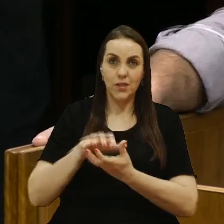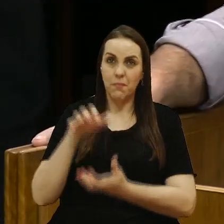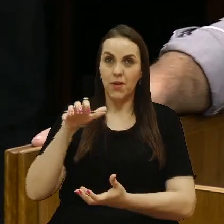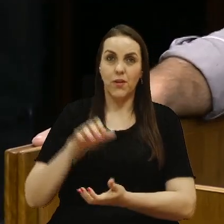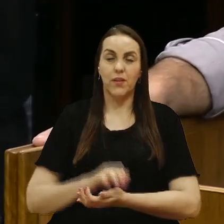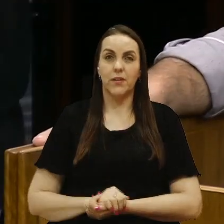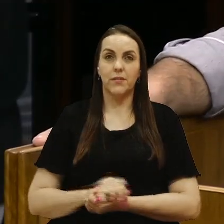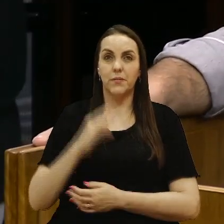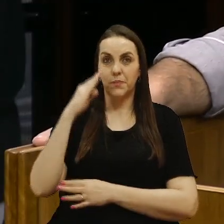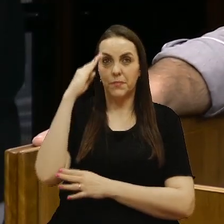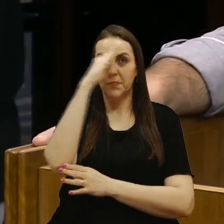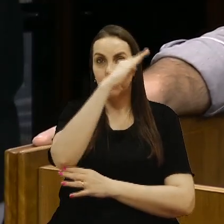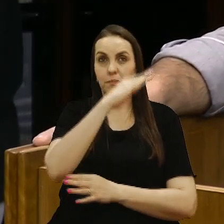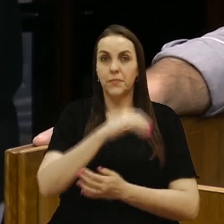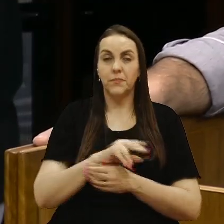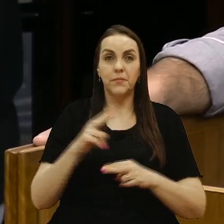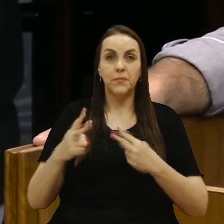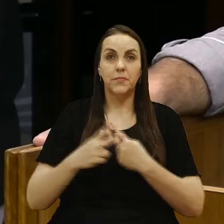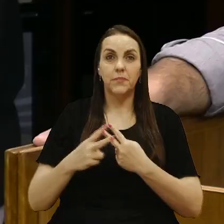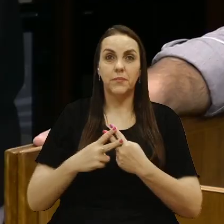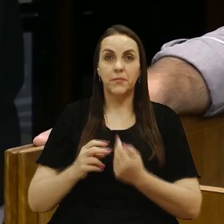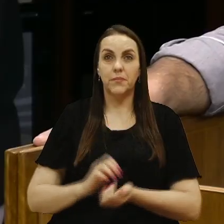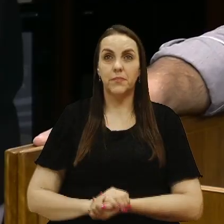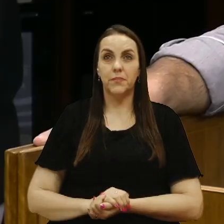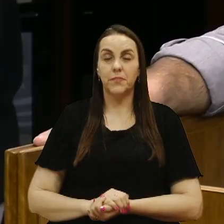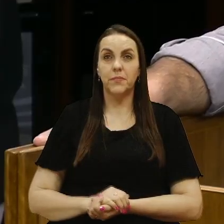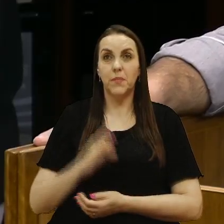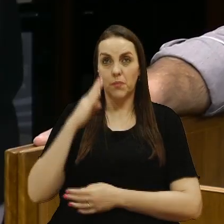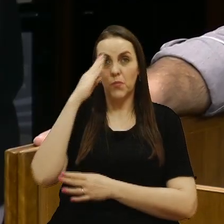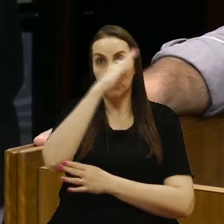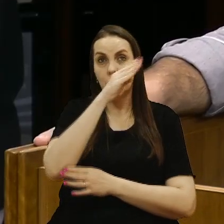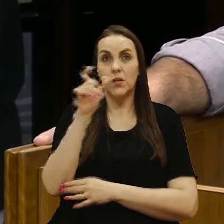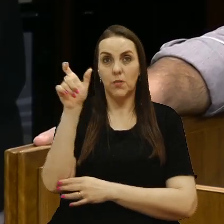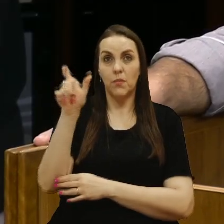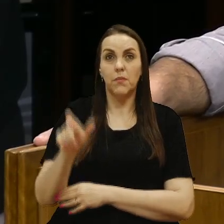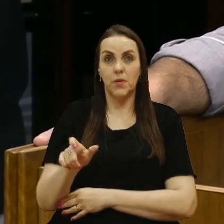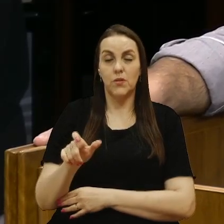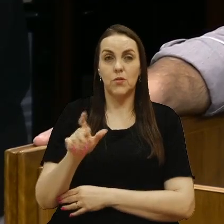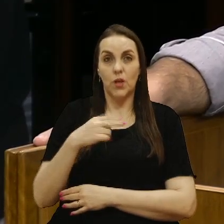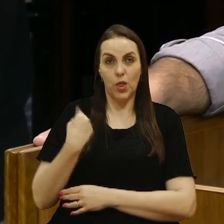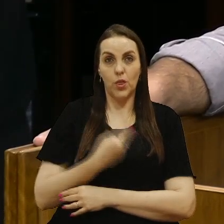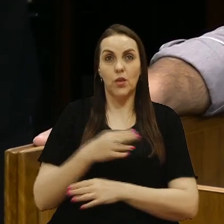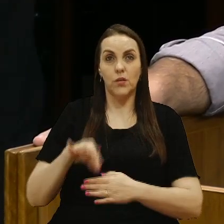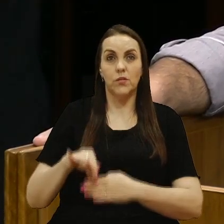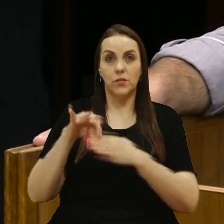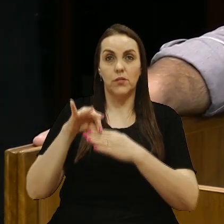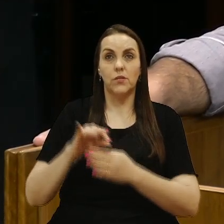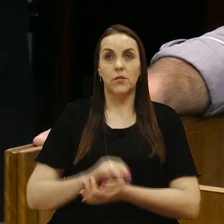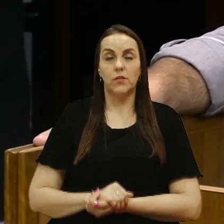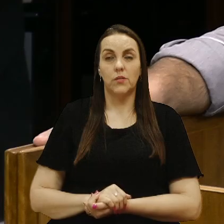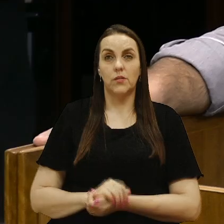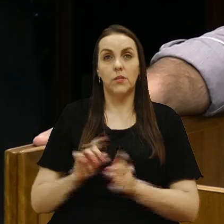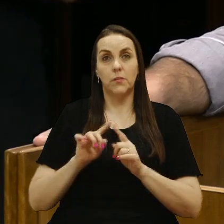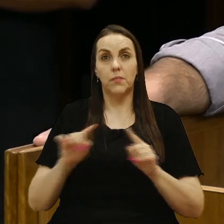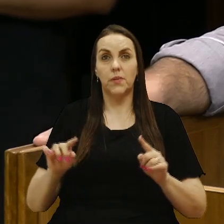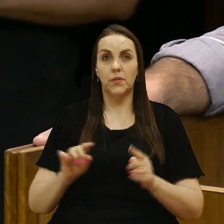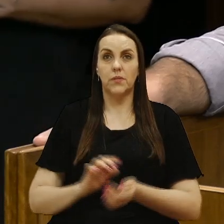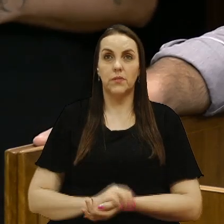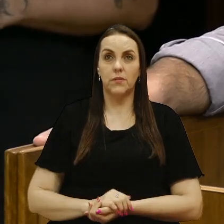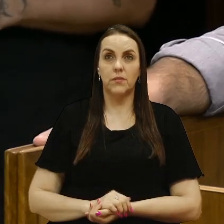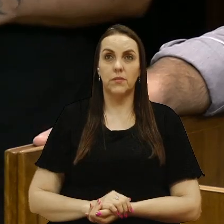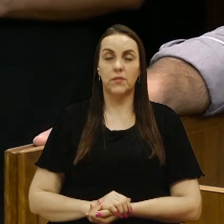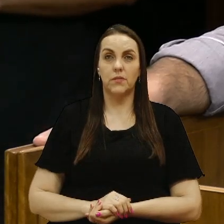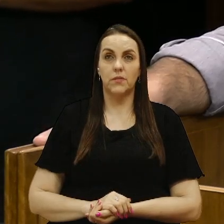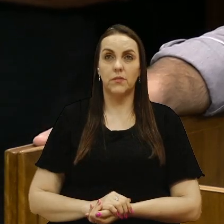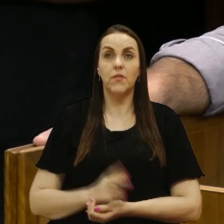O Bolsonaro, ele foi preso. O Bolsonaro é uma pessoa, é o nosso líder. No entanto, ele